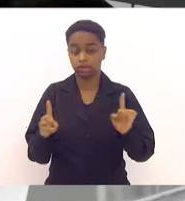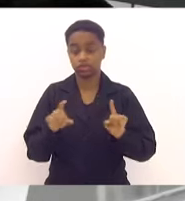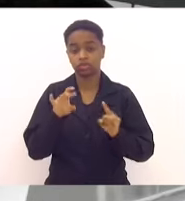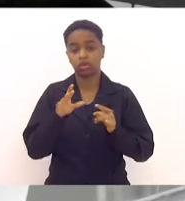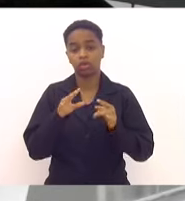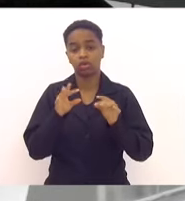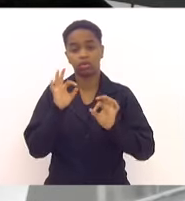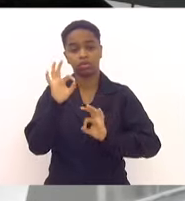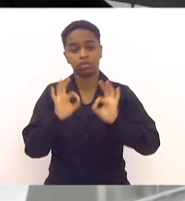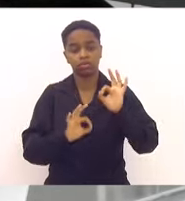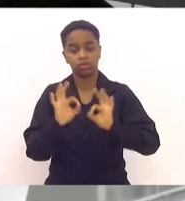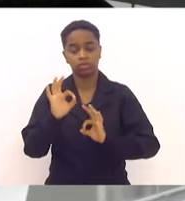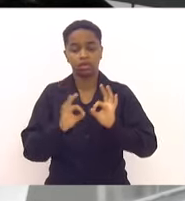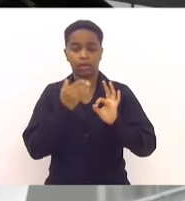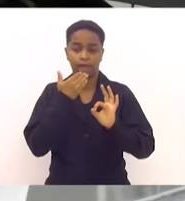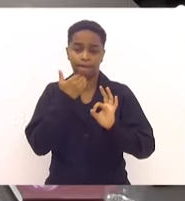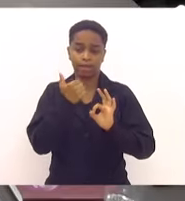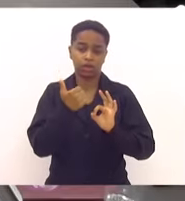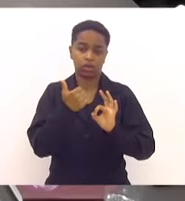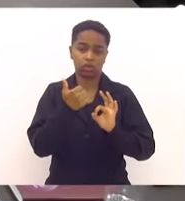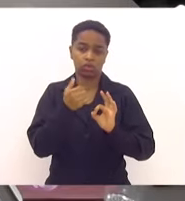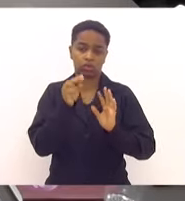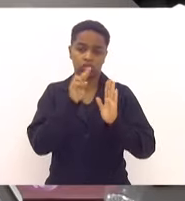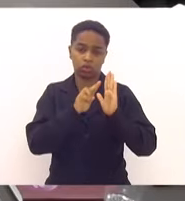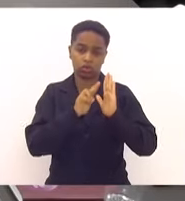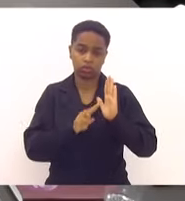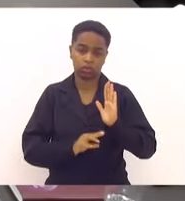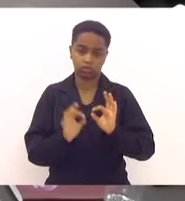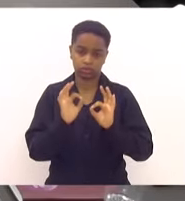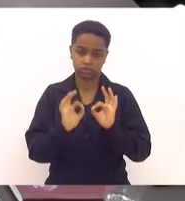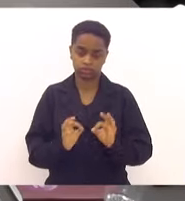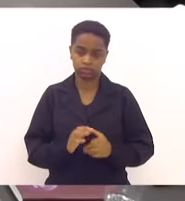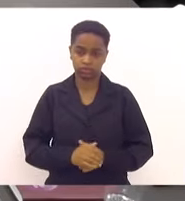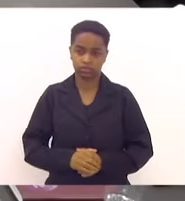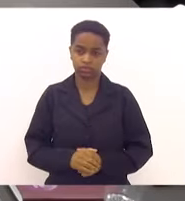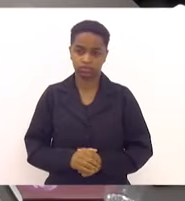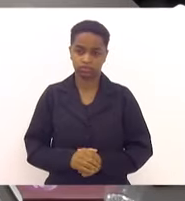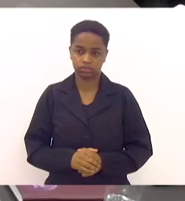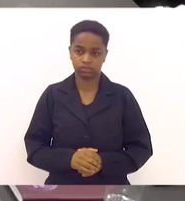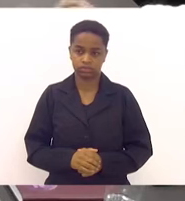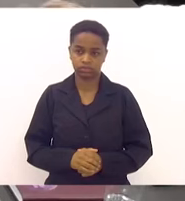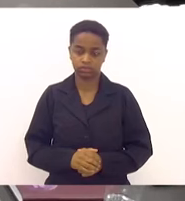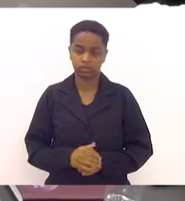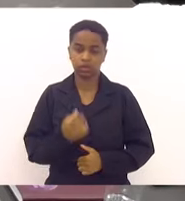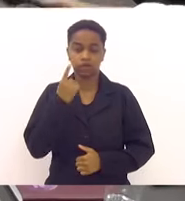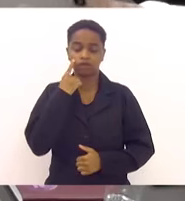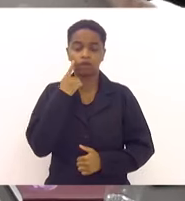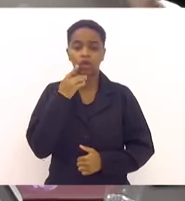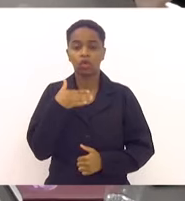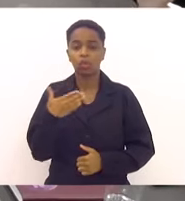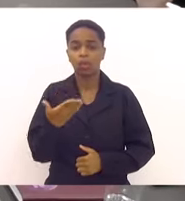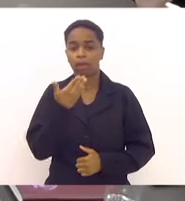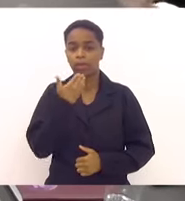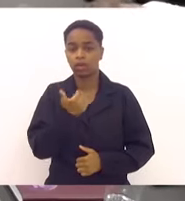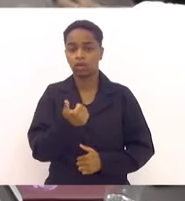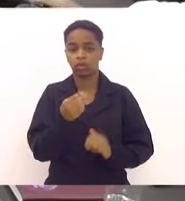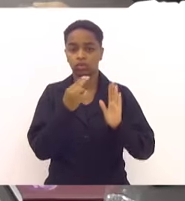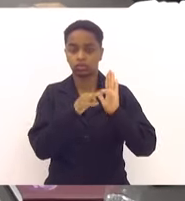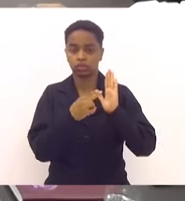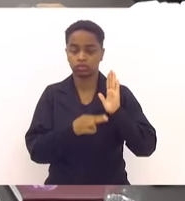certamente melhorar a nomenclatura. A nomenclatura correta. Perfeito. Aí vê qual é a melhor nomenclatura tecnicamente.